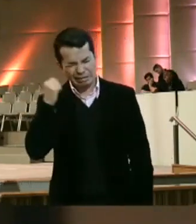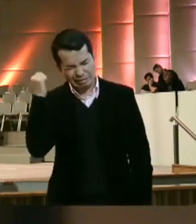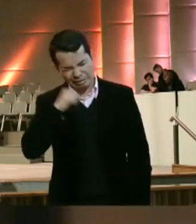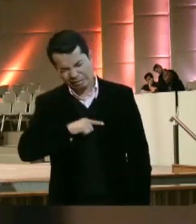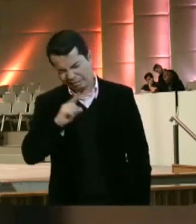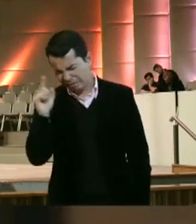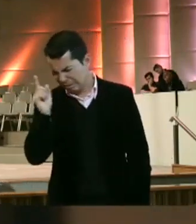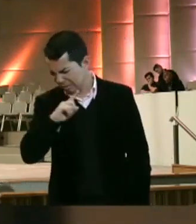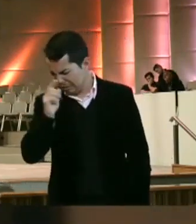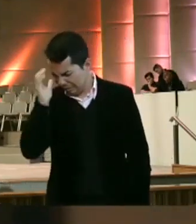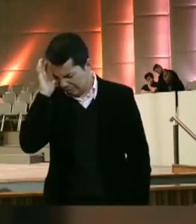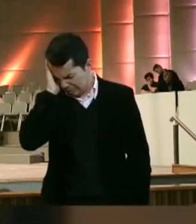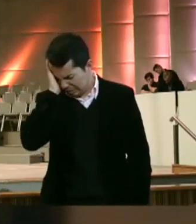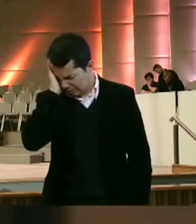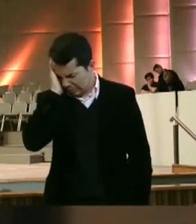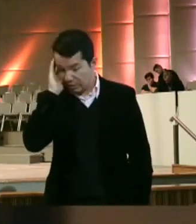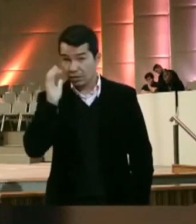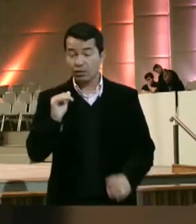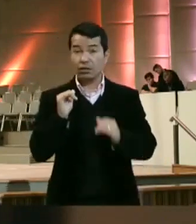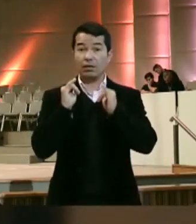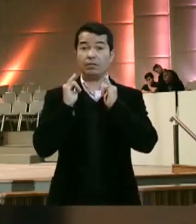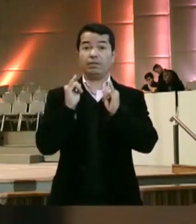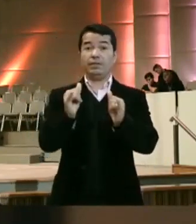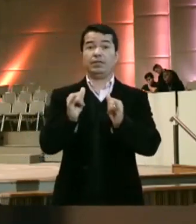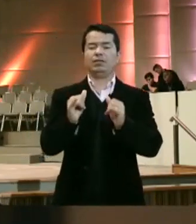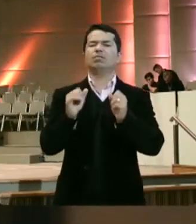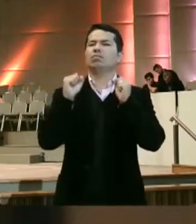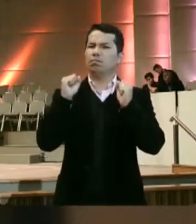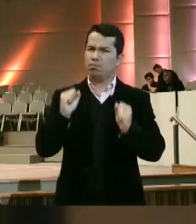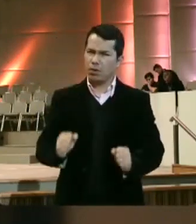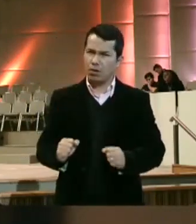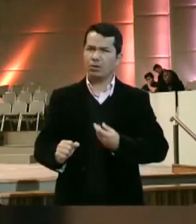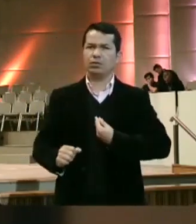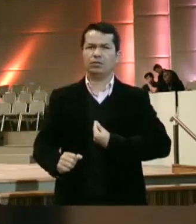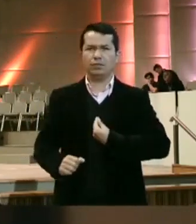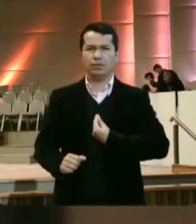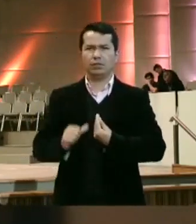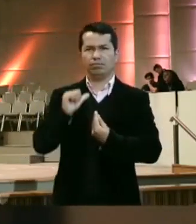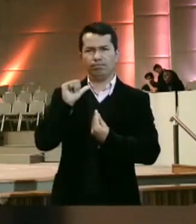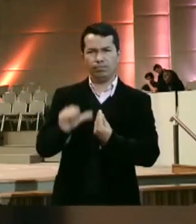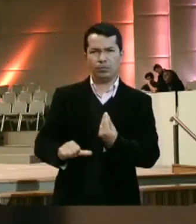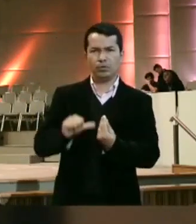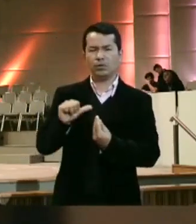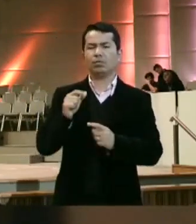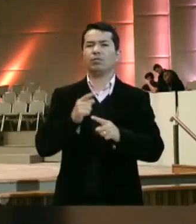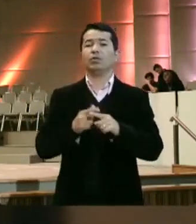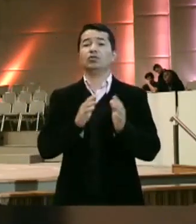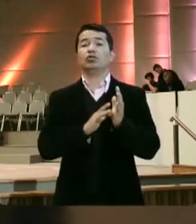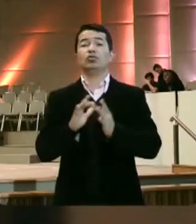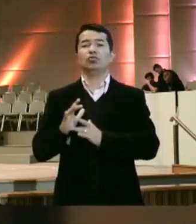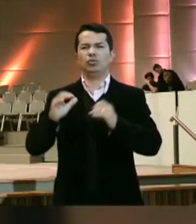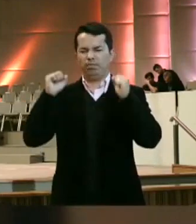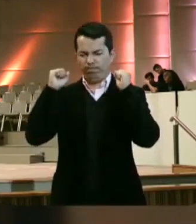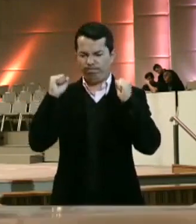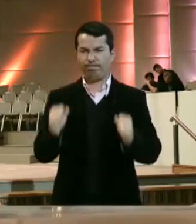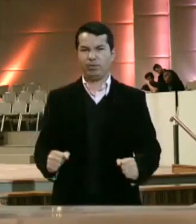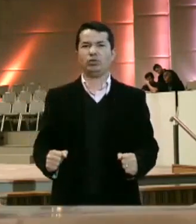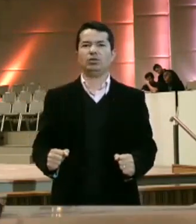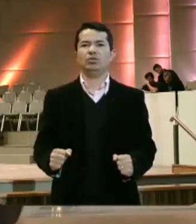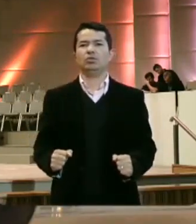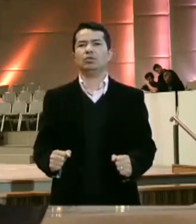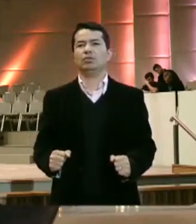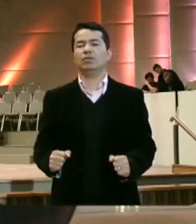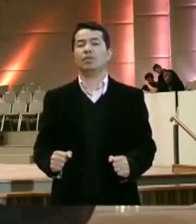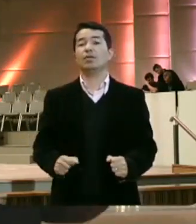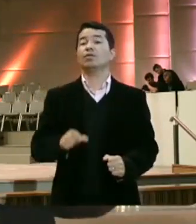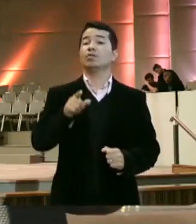Jesus é poderoso. Mas entrega para Ele e pede para Ele entrar na tua vida.